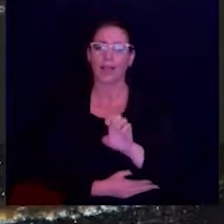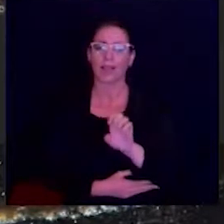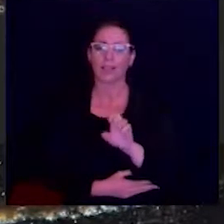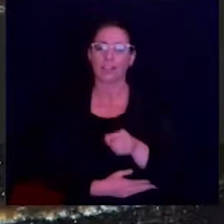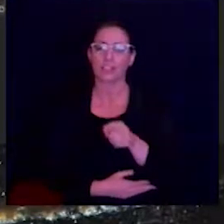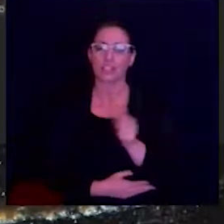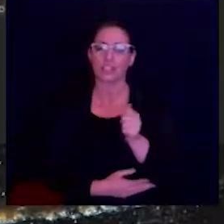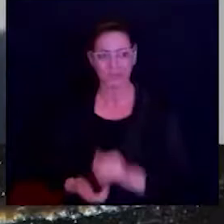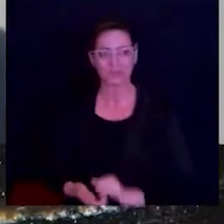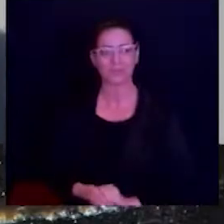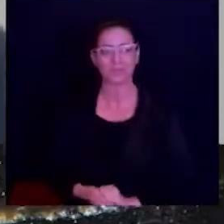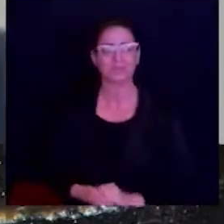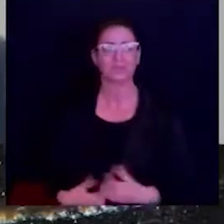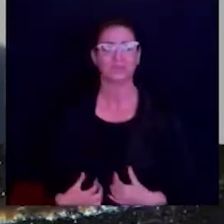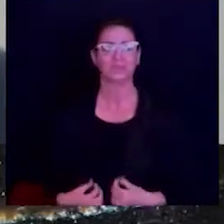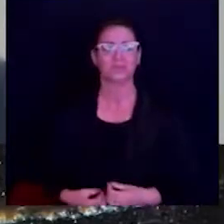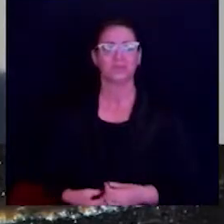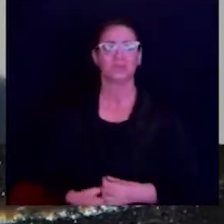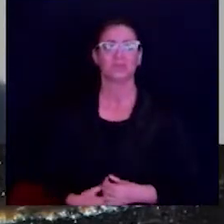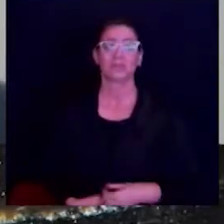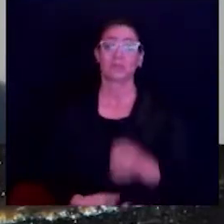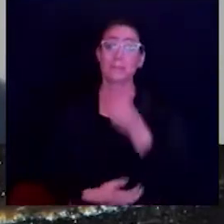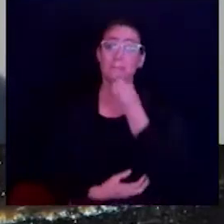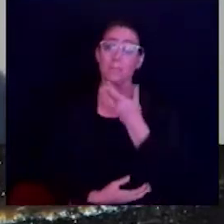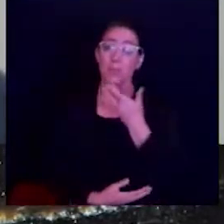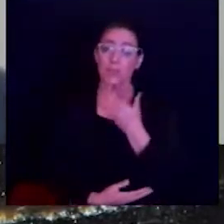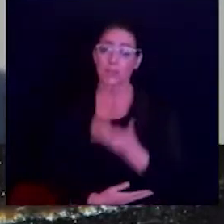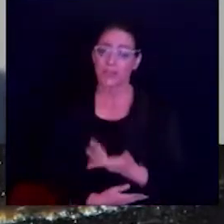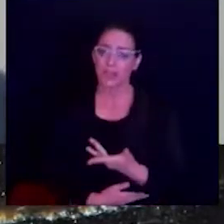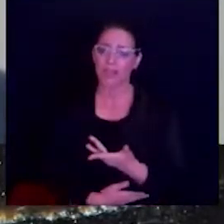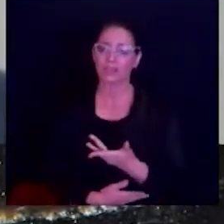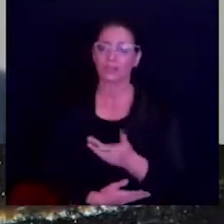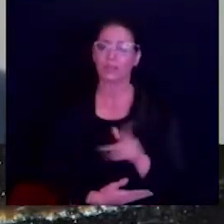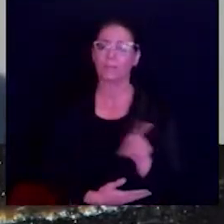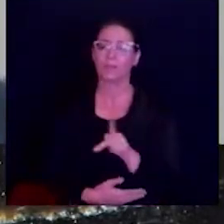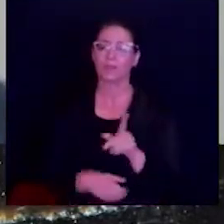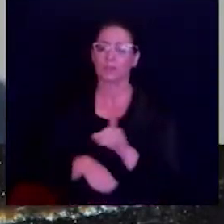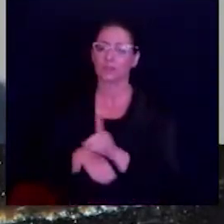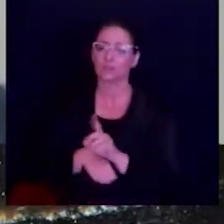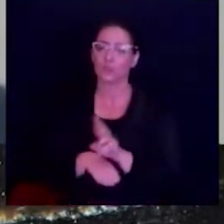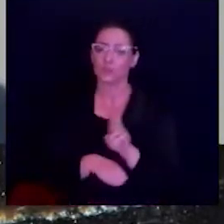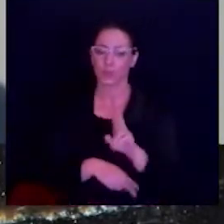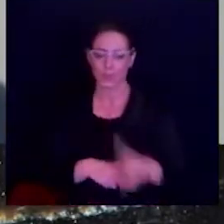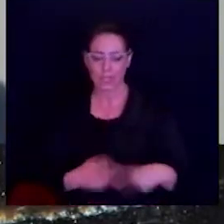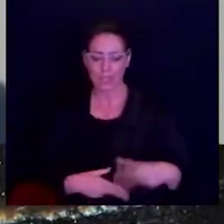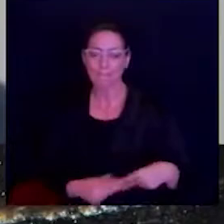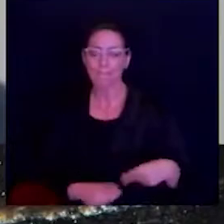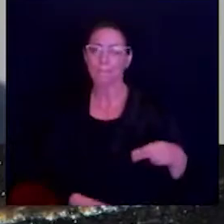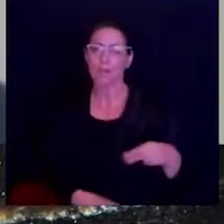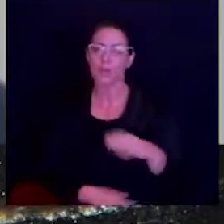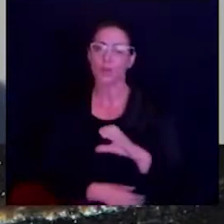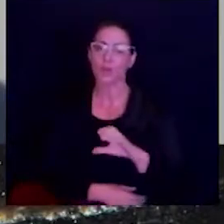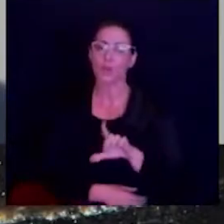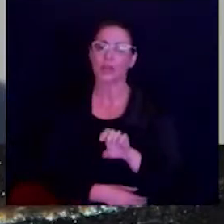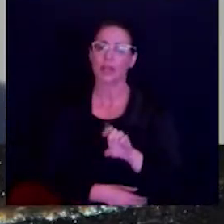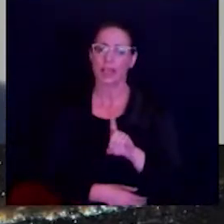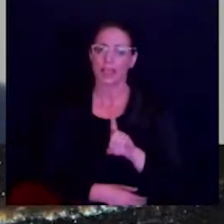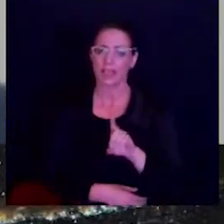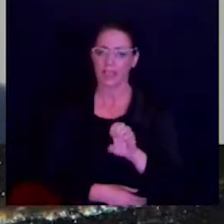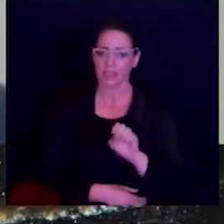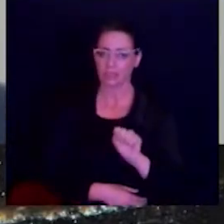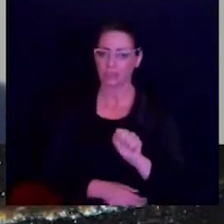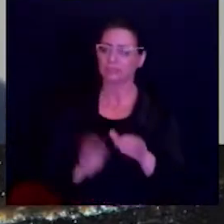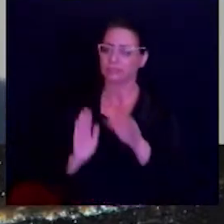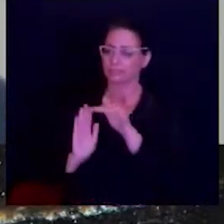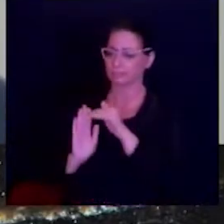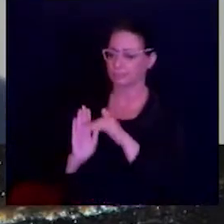seus afiliados. Boa tarde, professor, doutor, irmão Clérigos Casagrande e demais já nomeados pelo